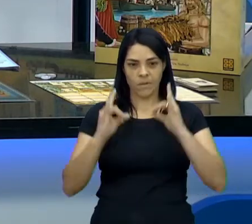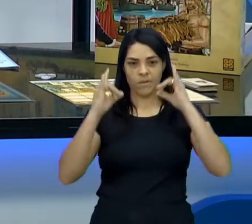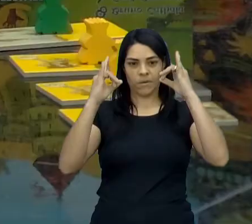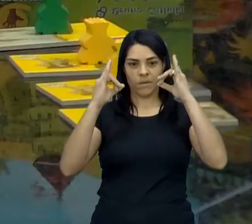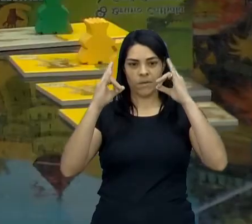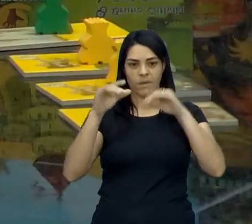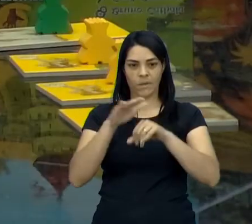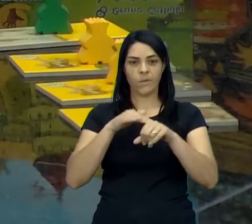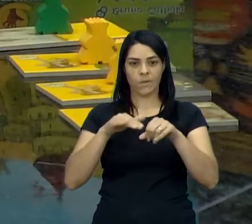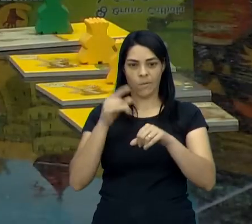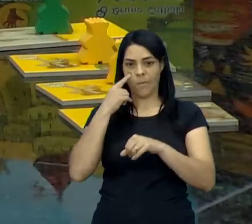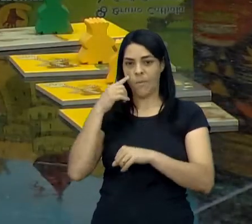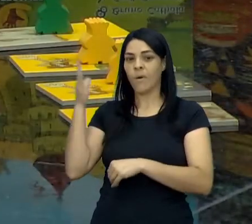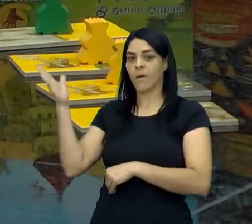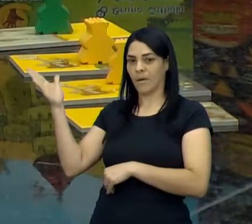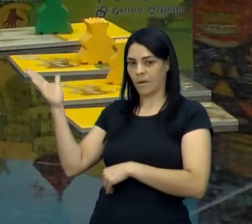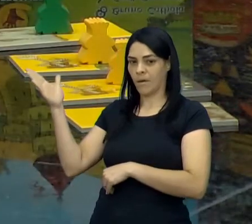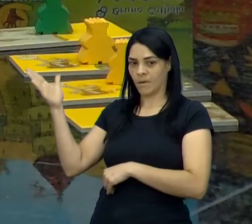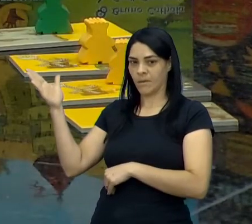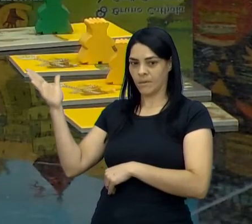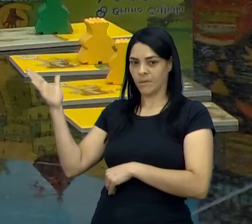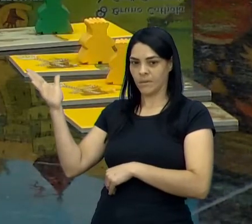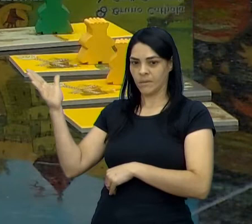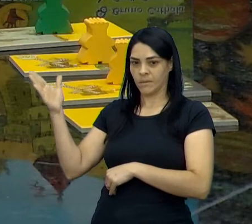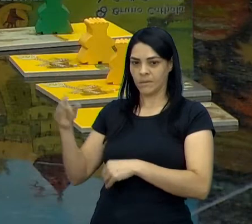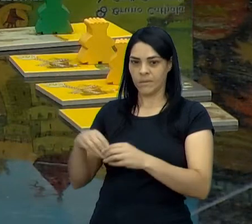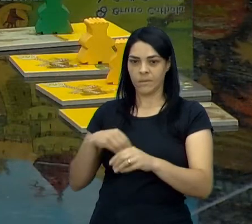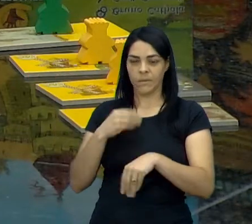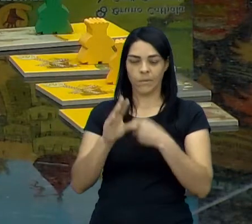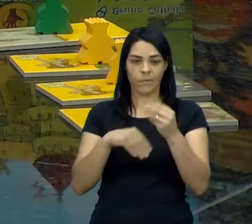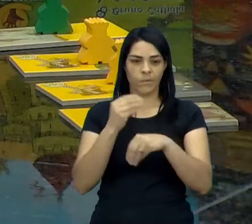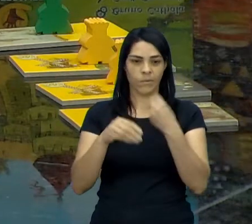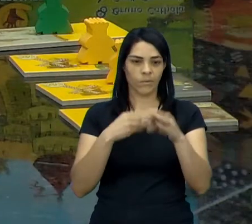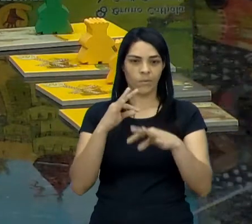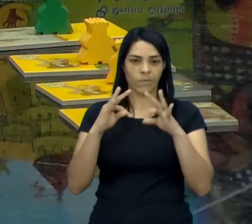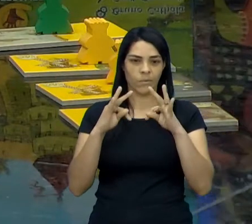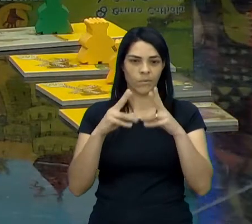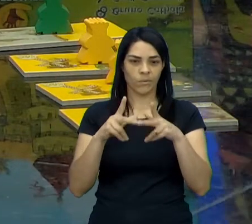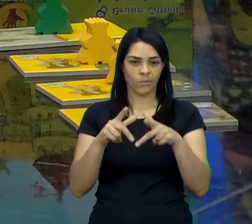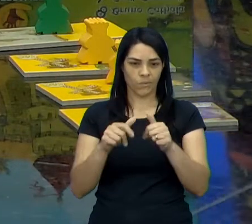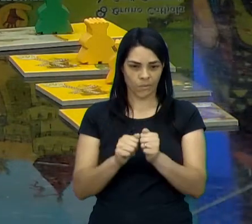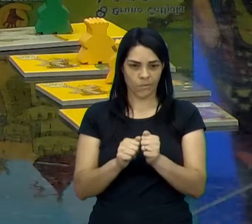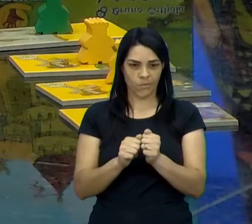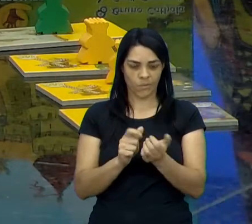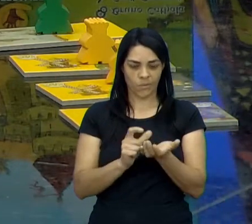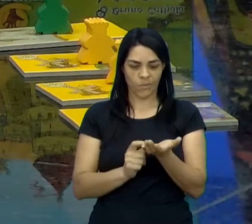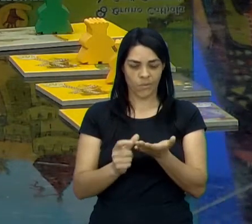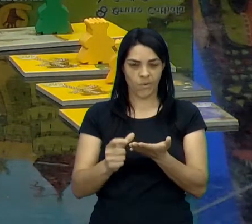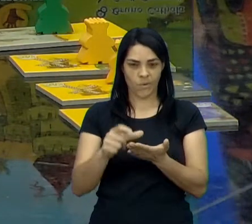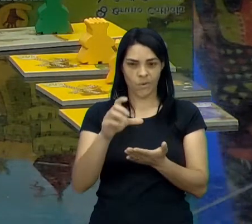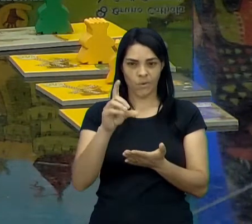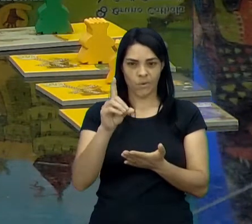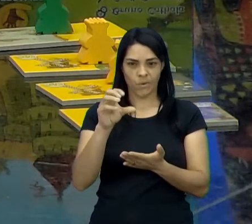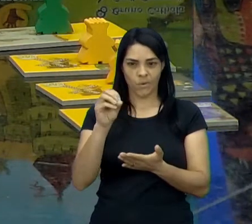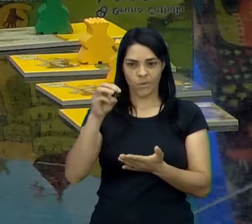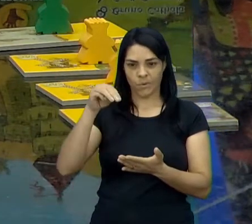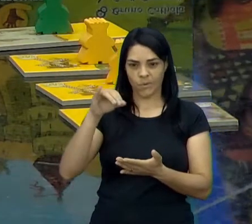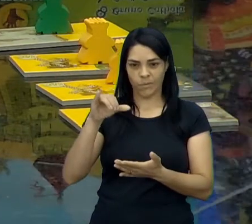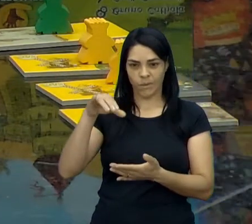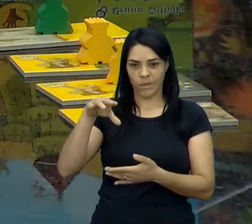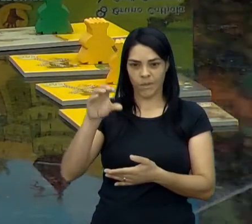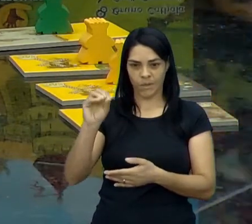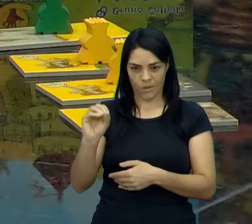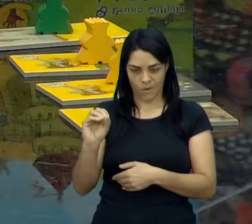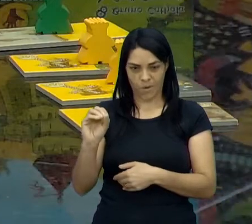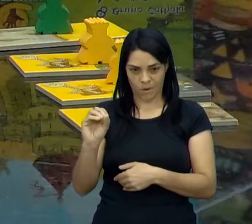Tá feito. Embaralhe todos os dominós com o número para cima e coloque-os em qualquer ordem dentro do berço da caixa para formar uma pilha de